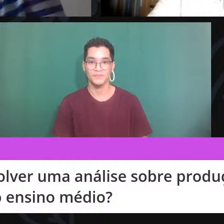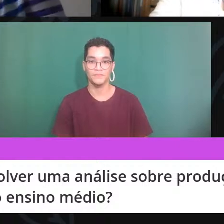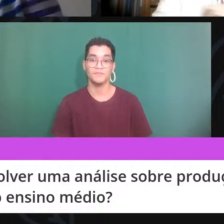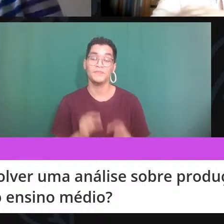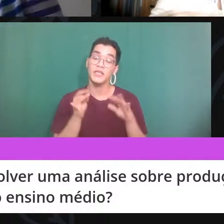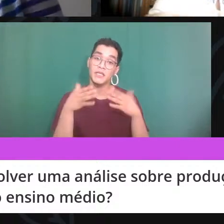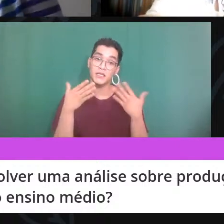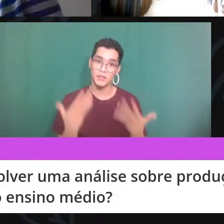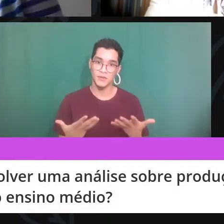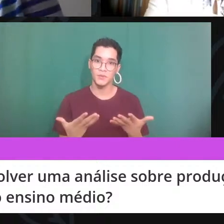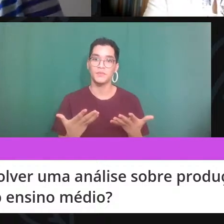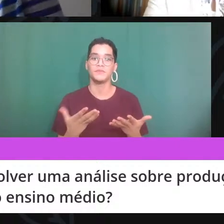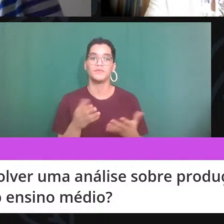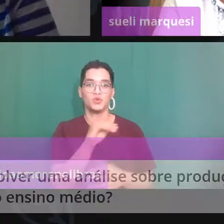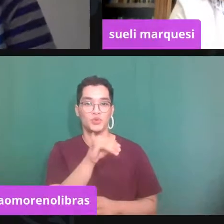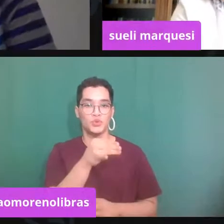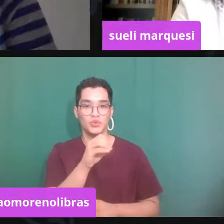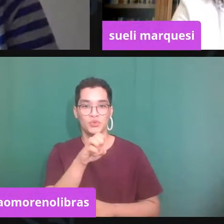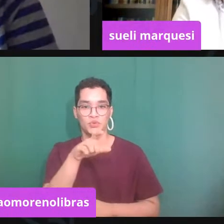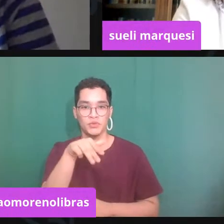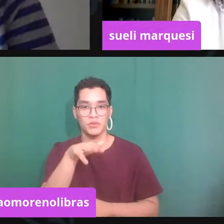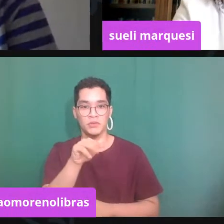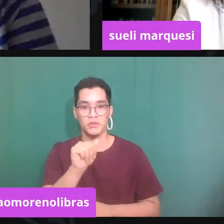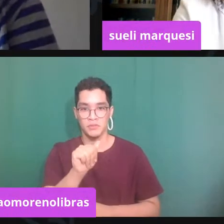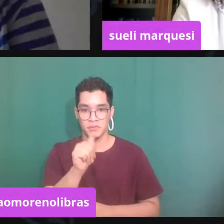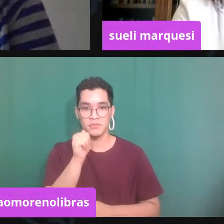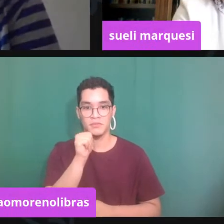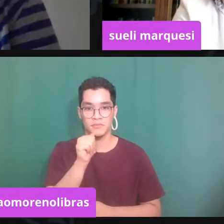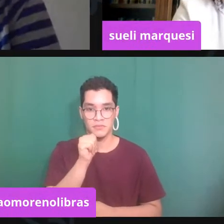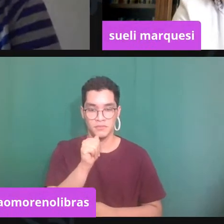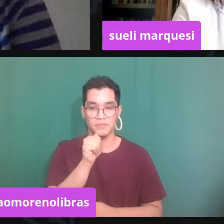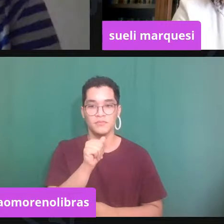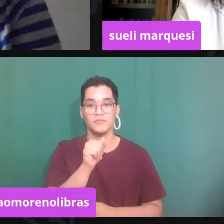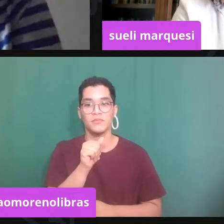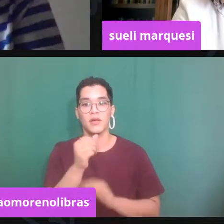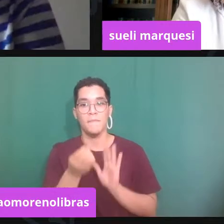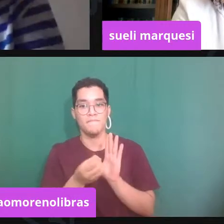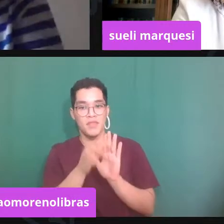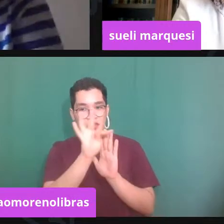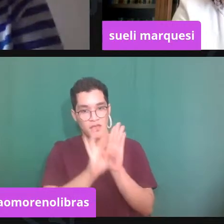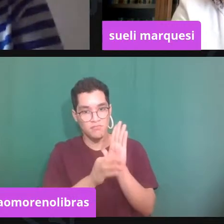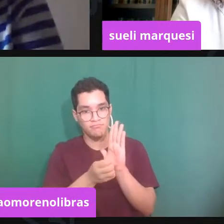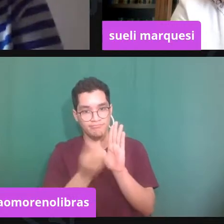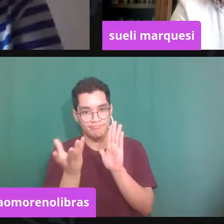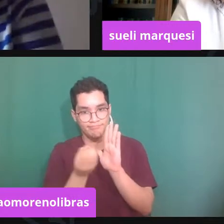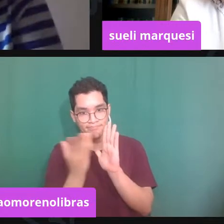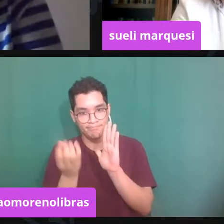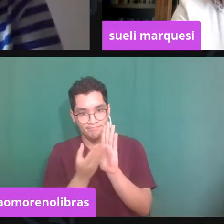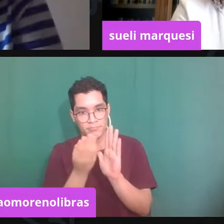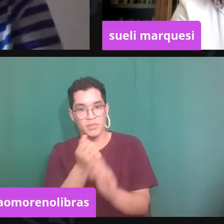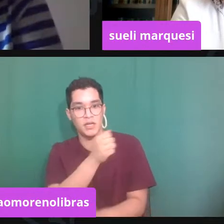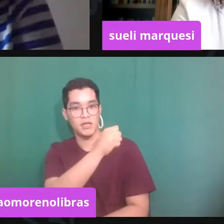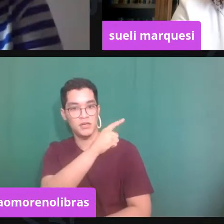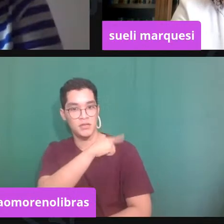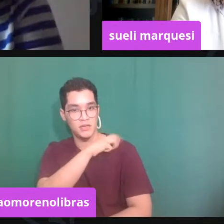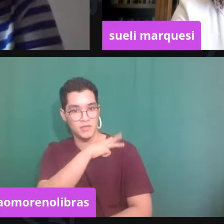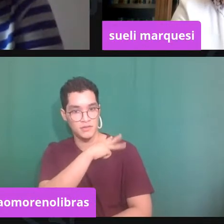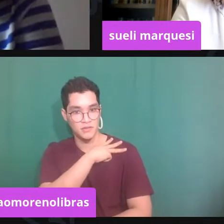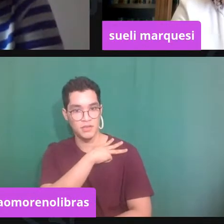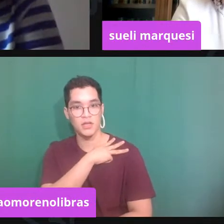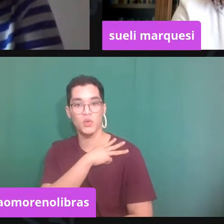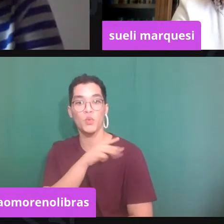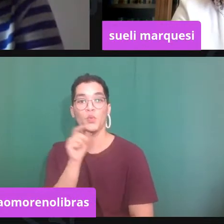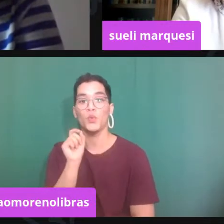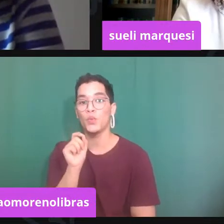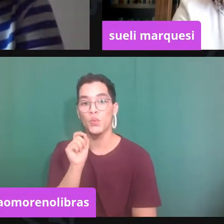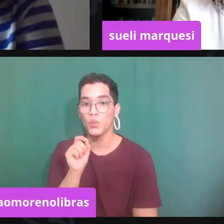Então, aí, Joelma, né? Produção textual dos estudantes do ensino médio, hoje eu diria